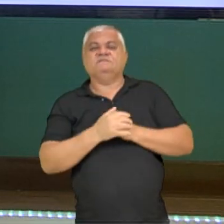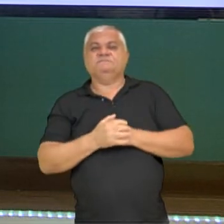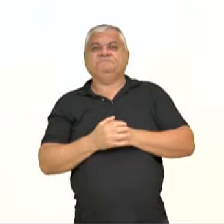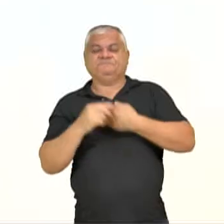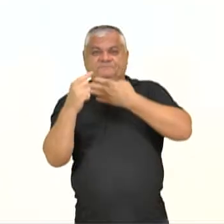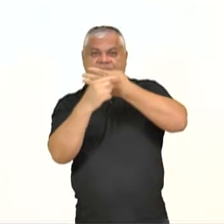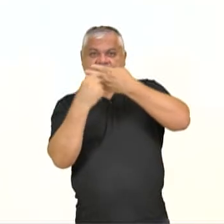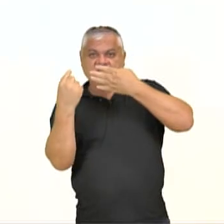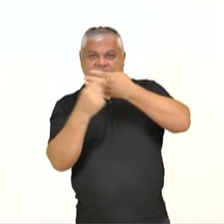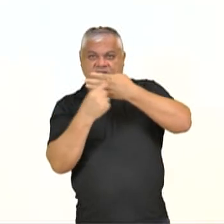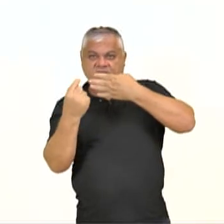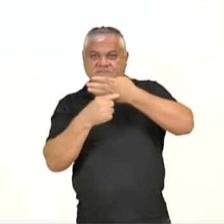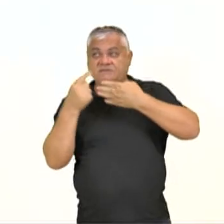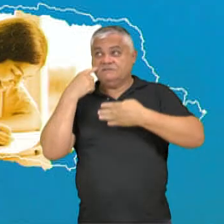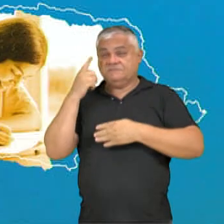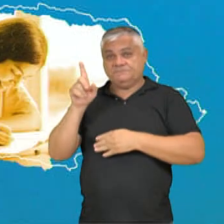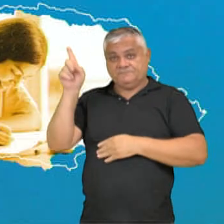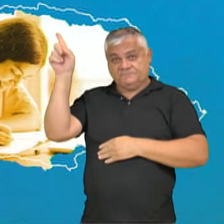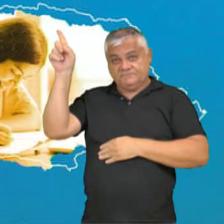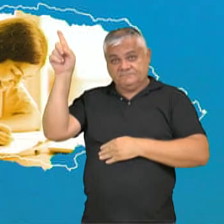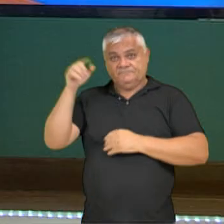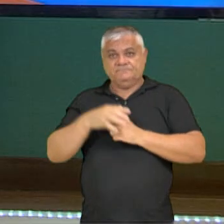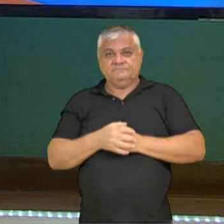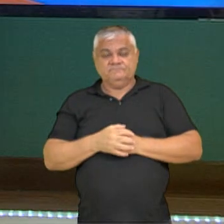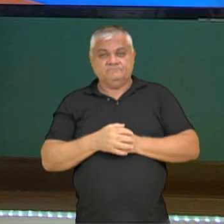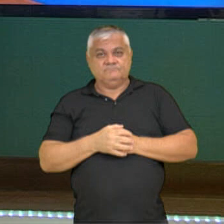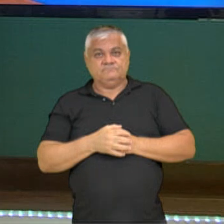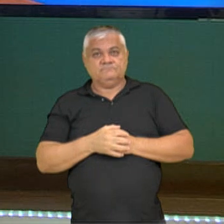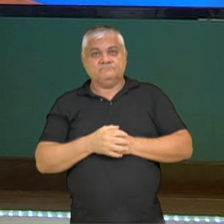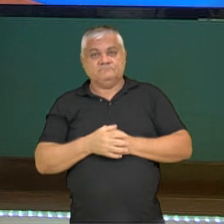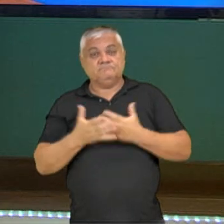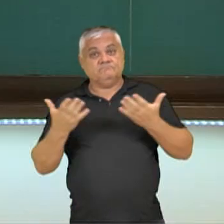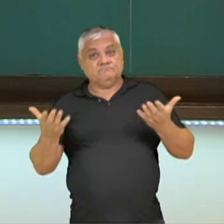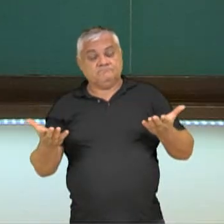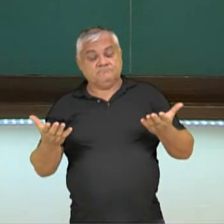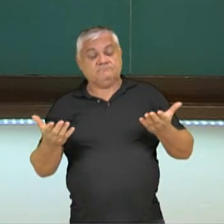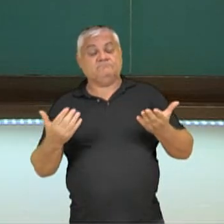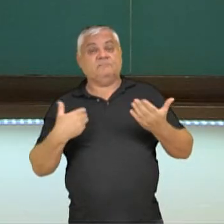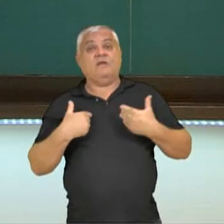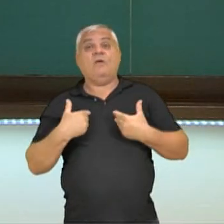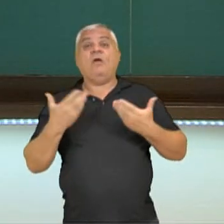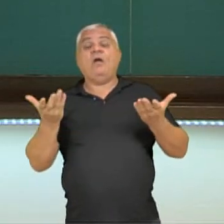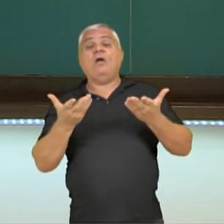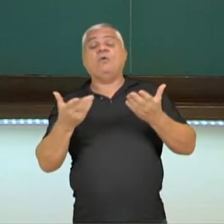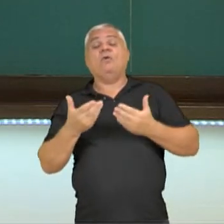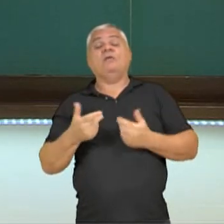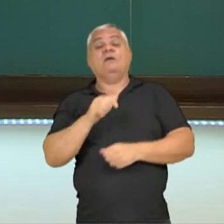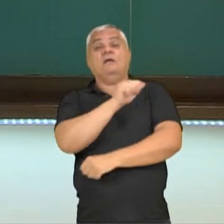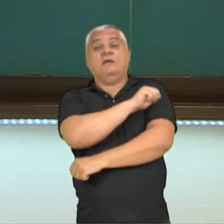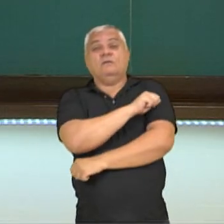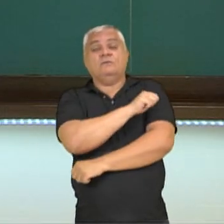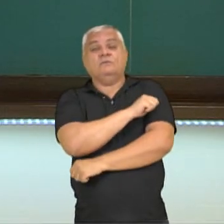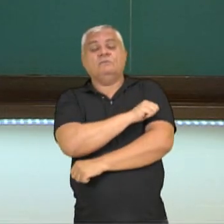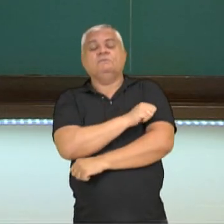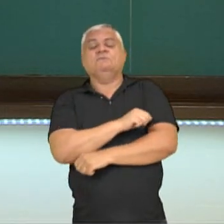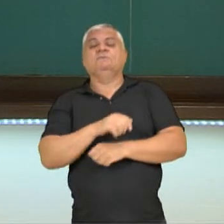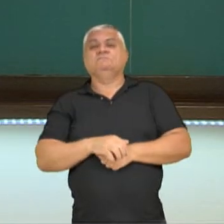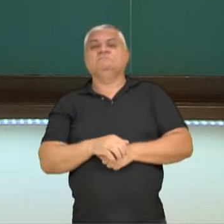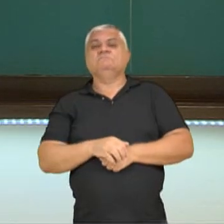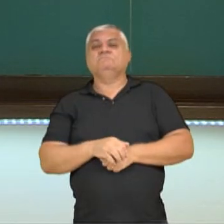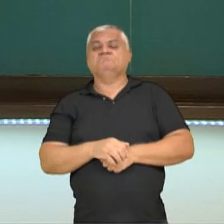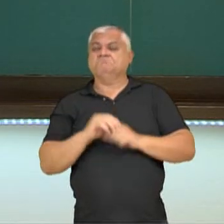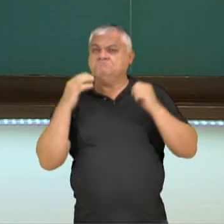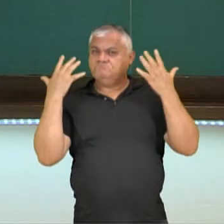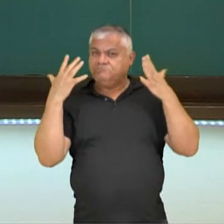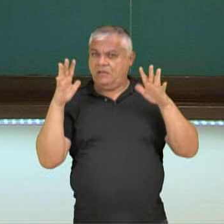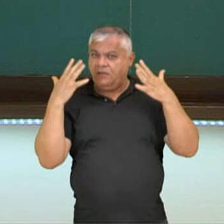Aqui estão algumas referências e eu quero me dirigir a você, estimado aluno, mais uma vez quero lhe dar